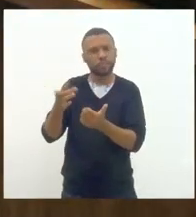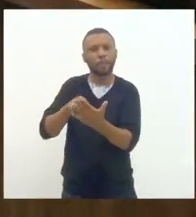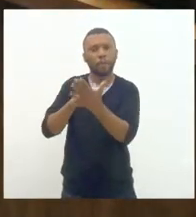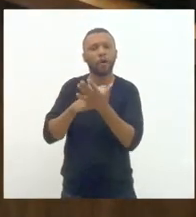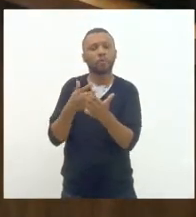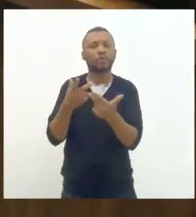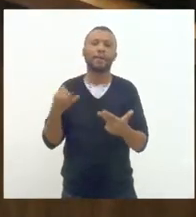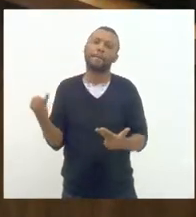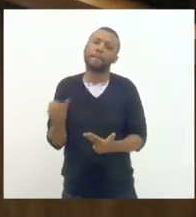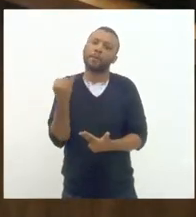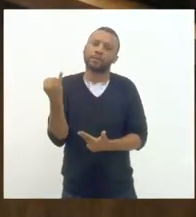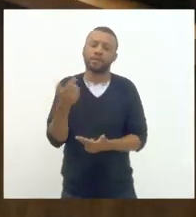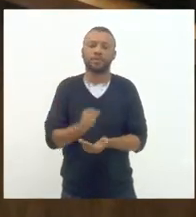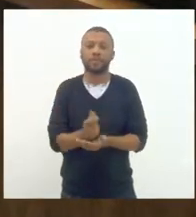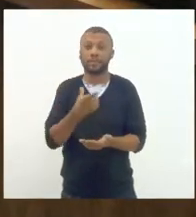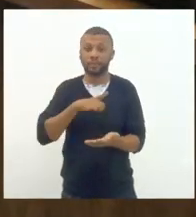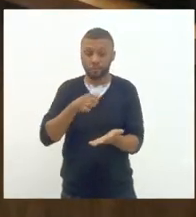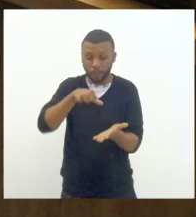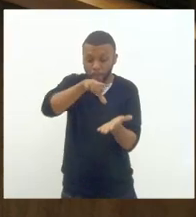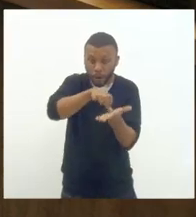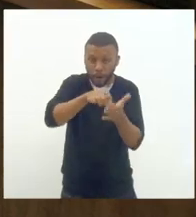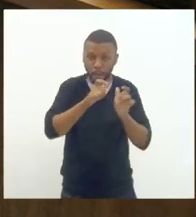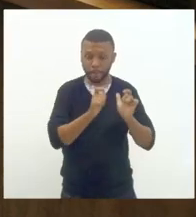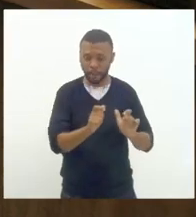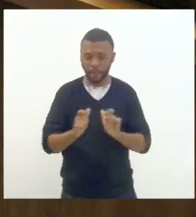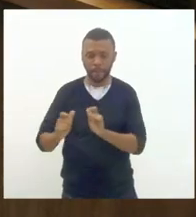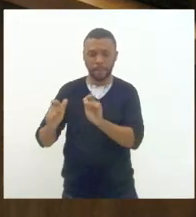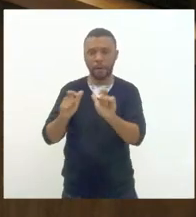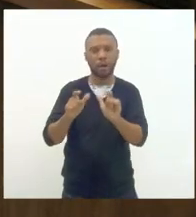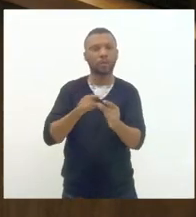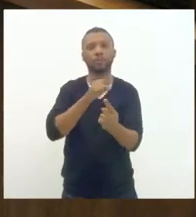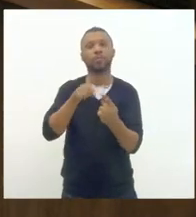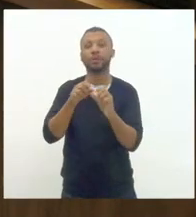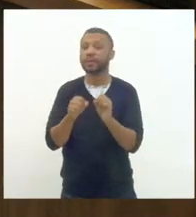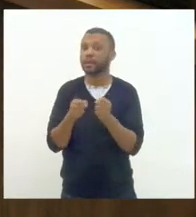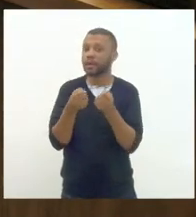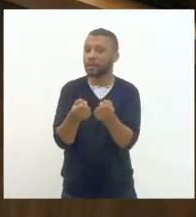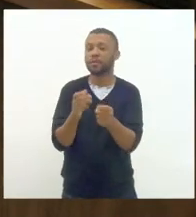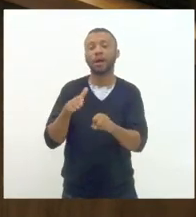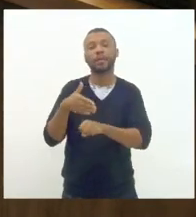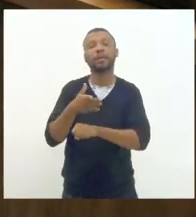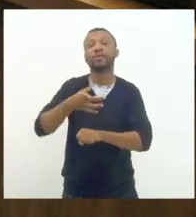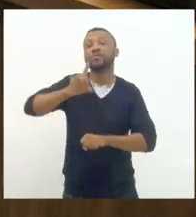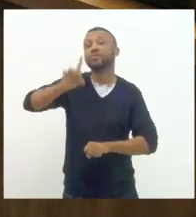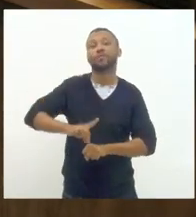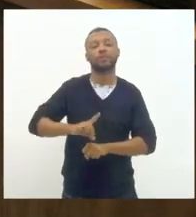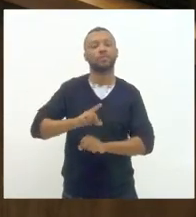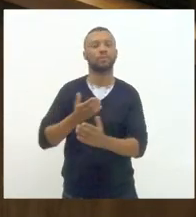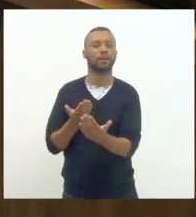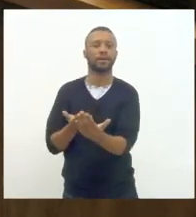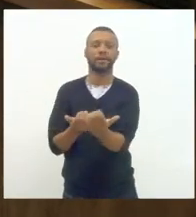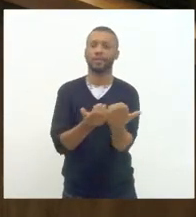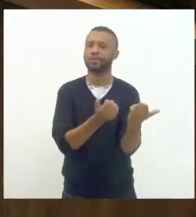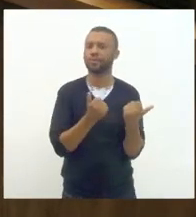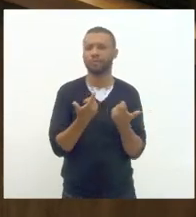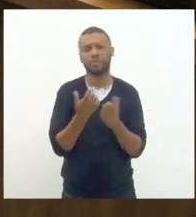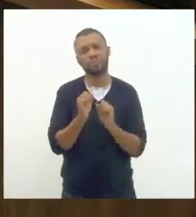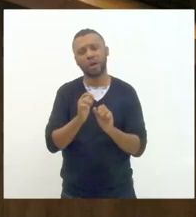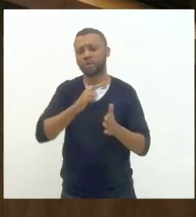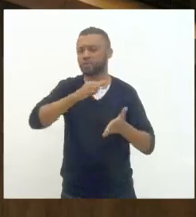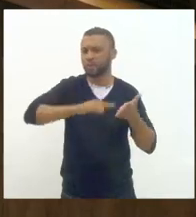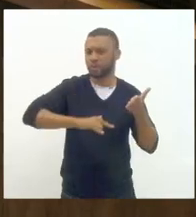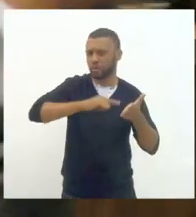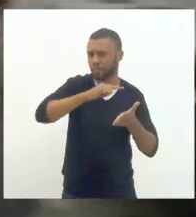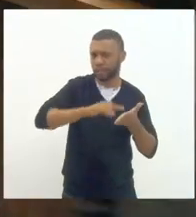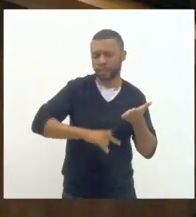que são equipamentos territorializados que garantam acessos a direito à nossa juventude, seja de uma